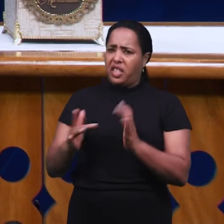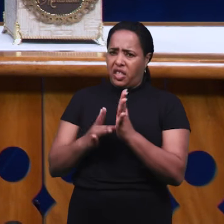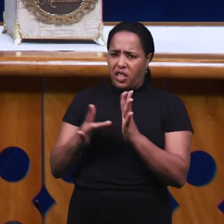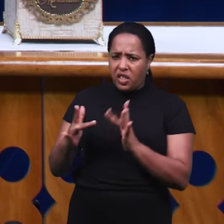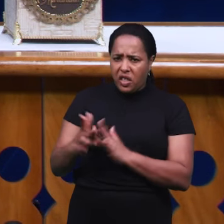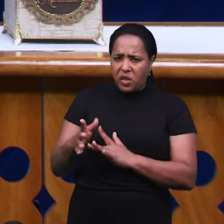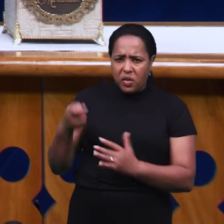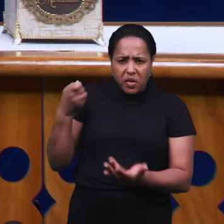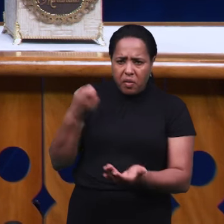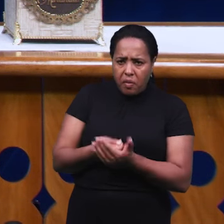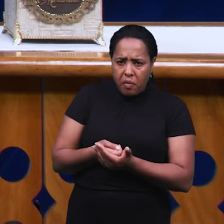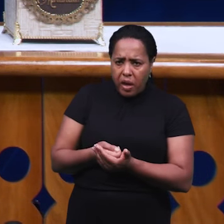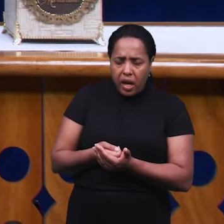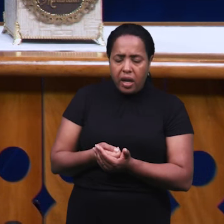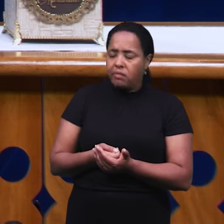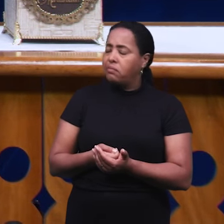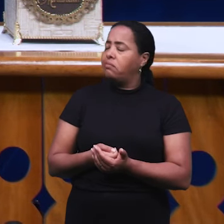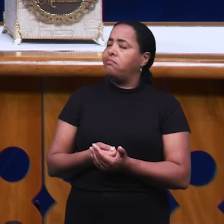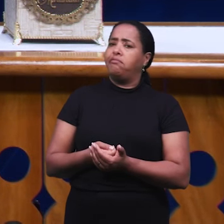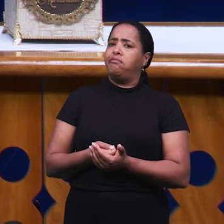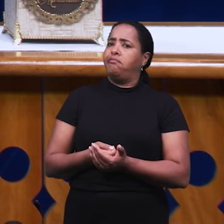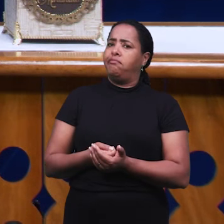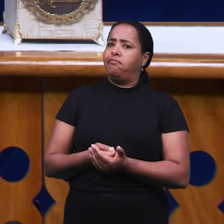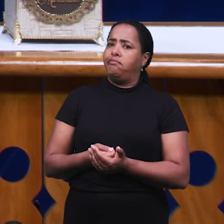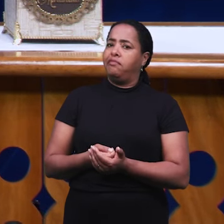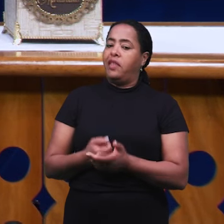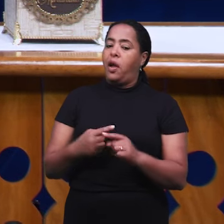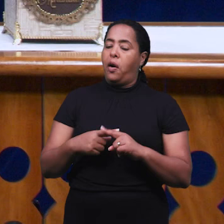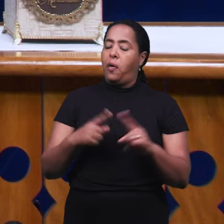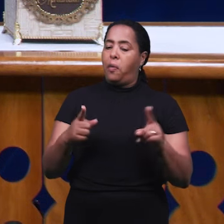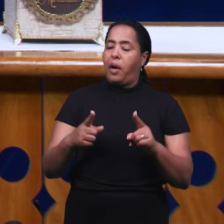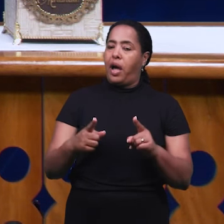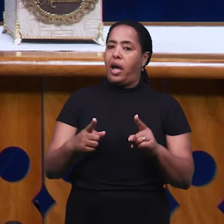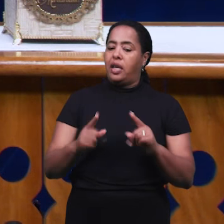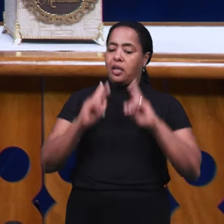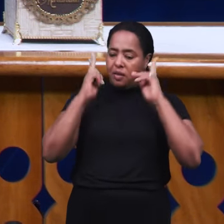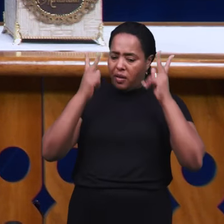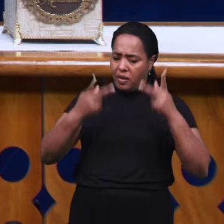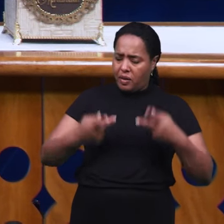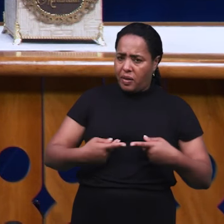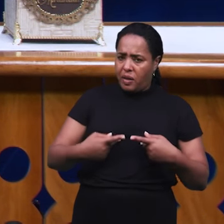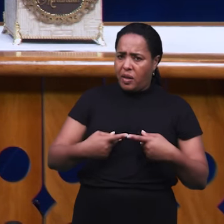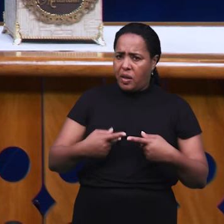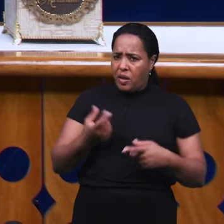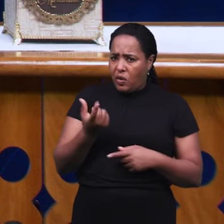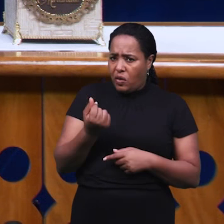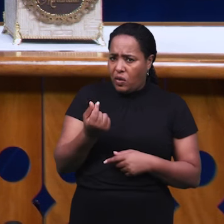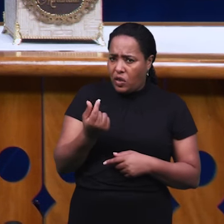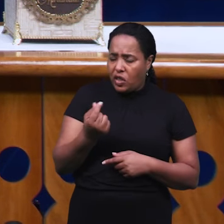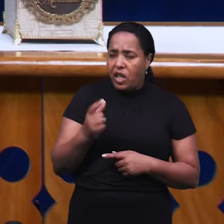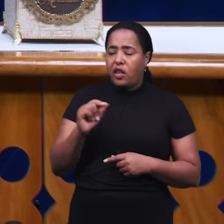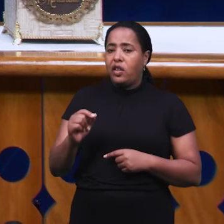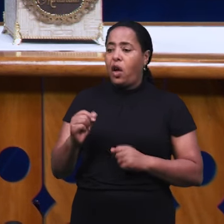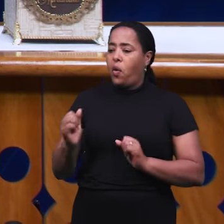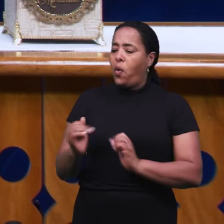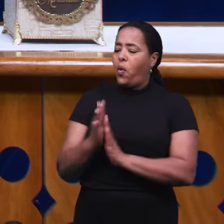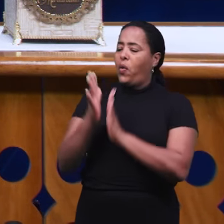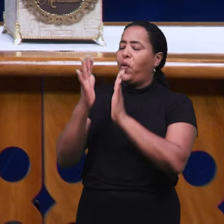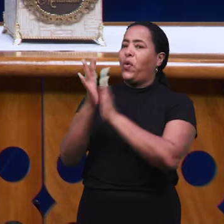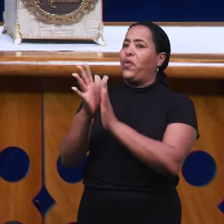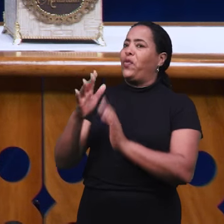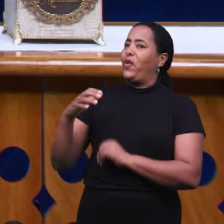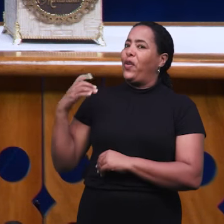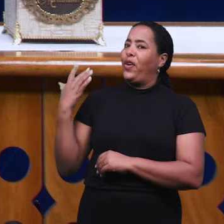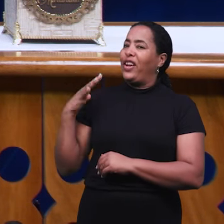Jesus não tem que pagar como Deus tributo a homens. Mas os homens tributam ao Senhor, não dinheiro, mas tributam o louvor